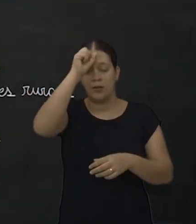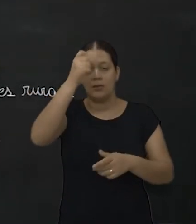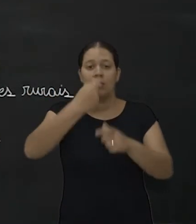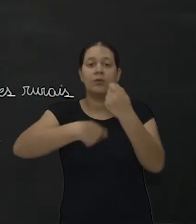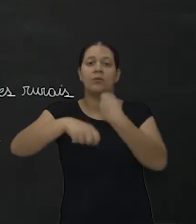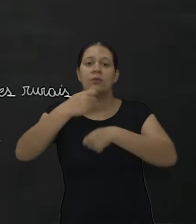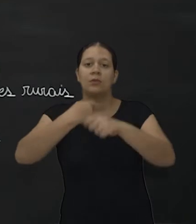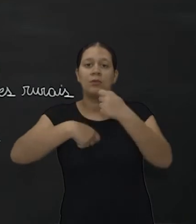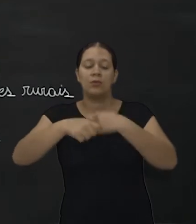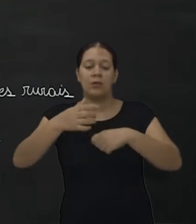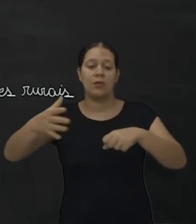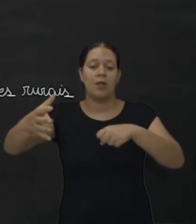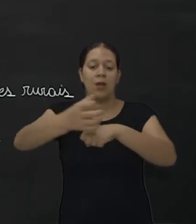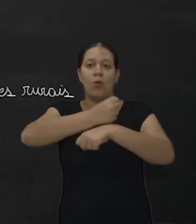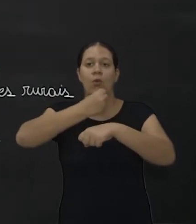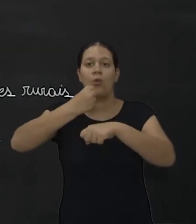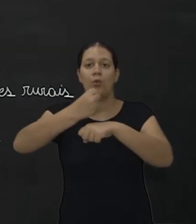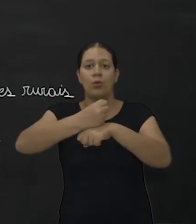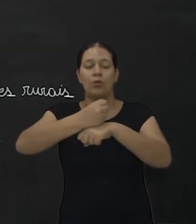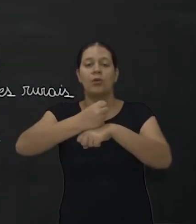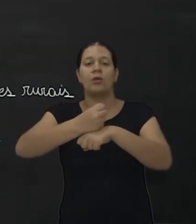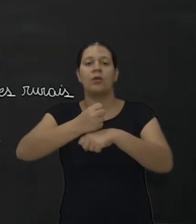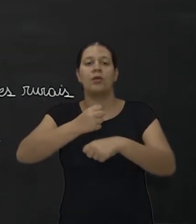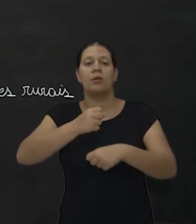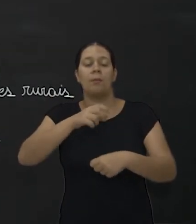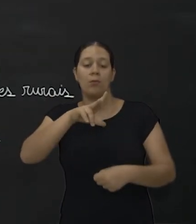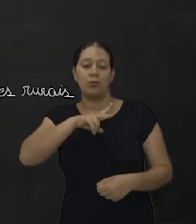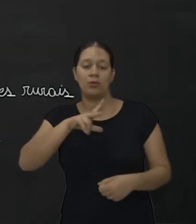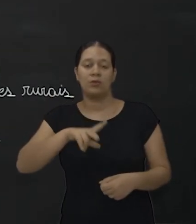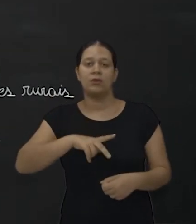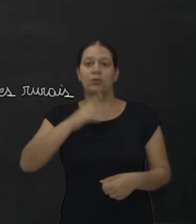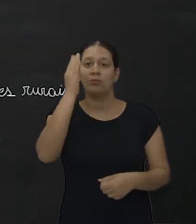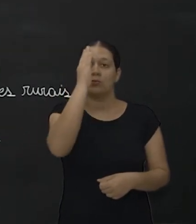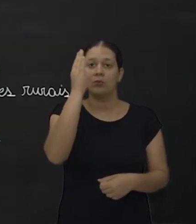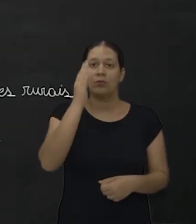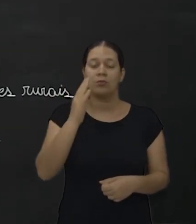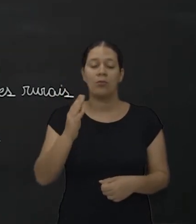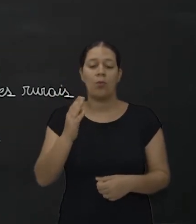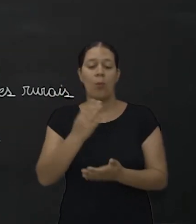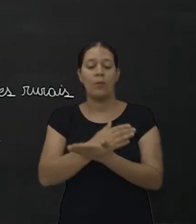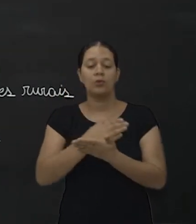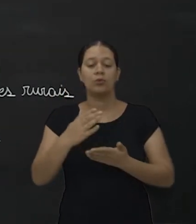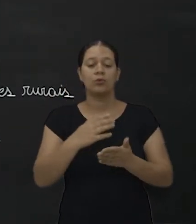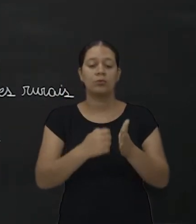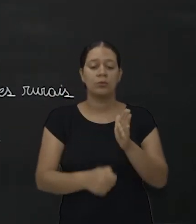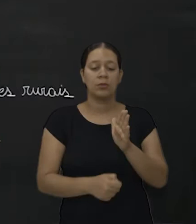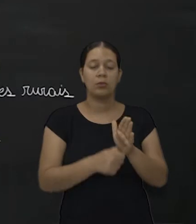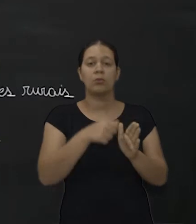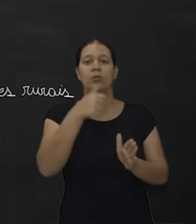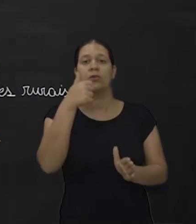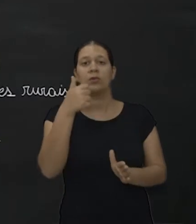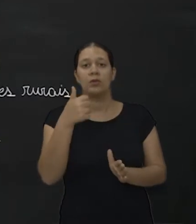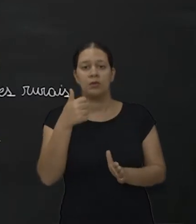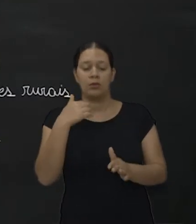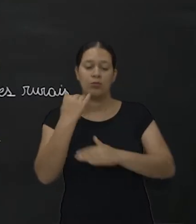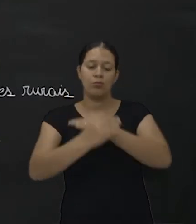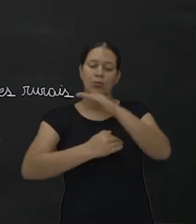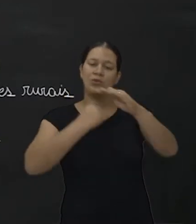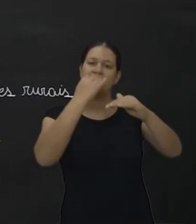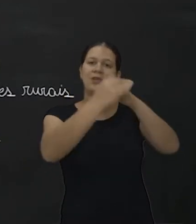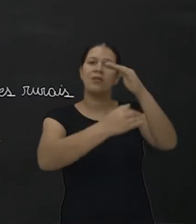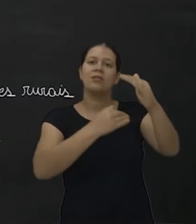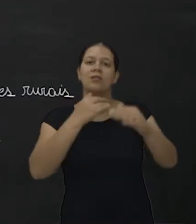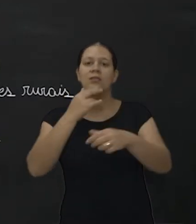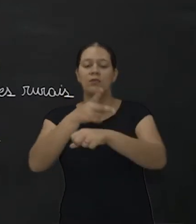administração da colônia portuguesa, isso que hoje a gente chama de Brasil, ela começou em primeiro lugar com a tomada, por meio de um processo violento,